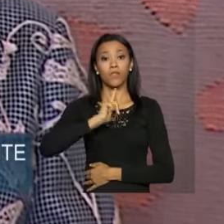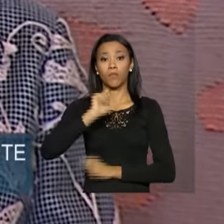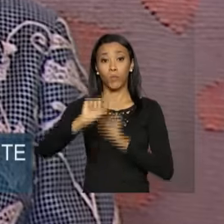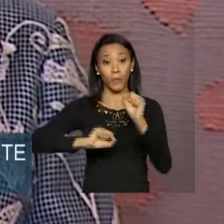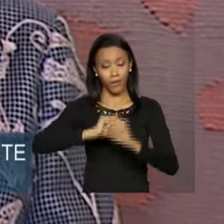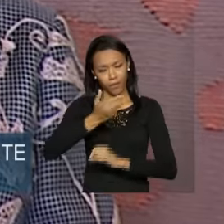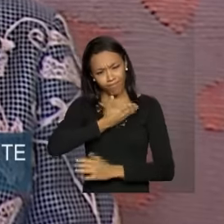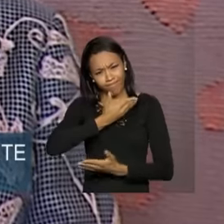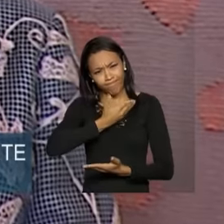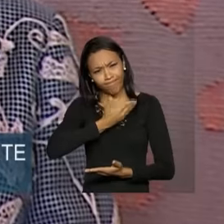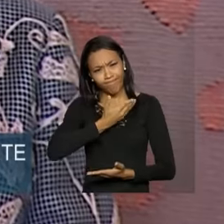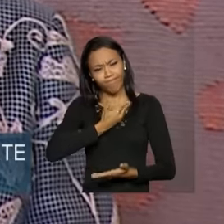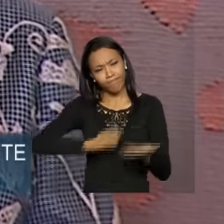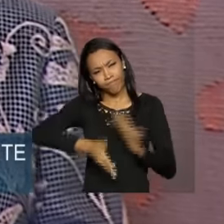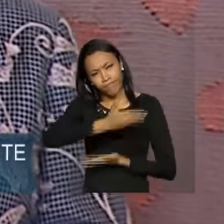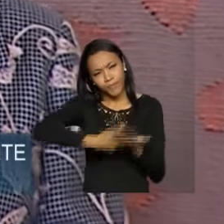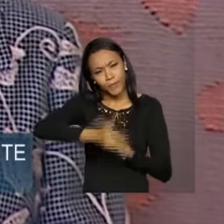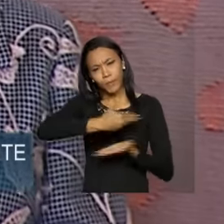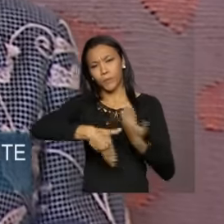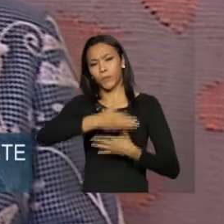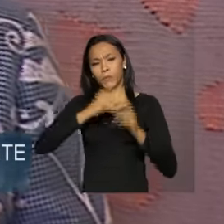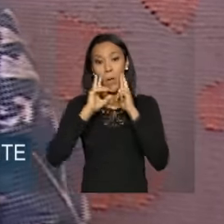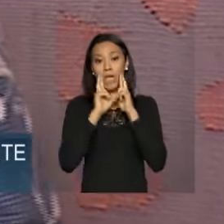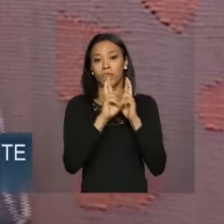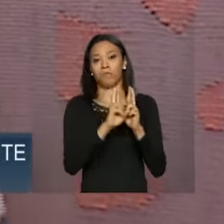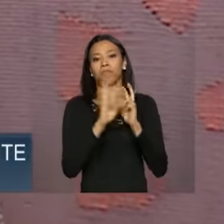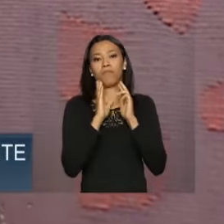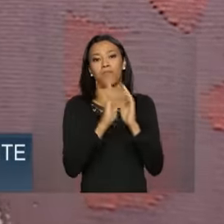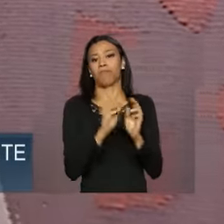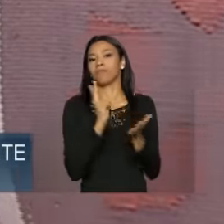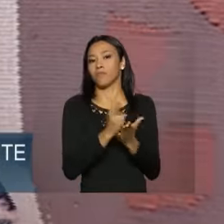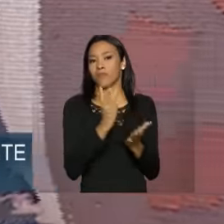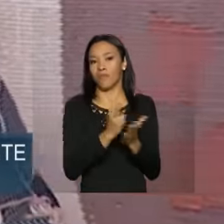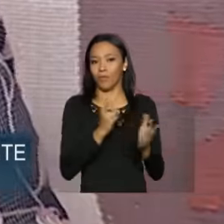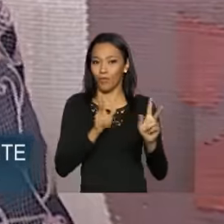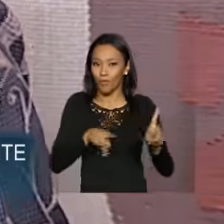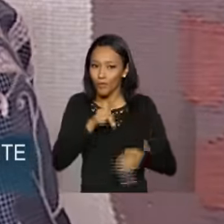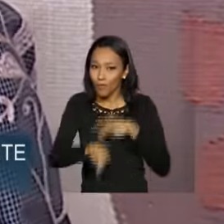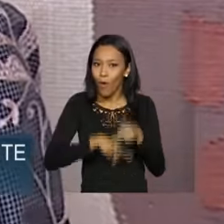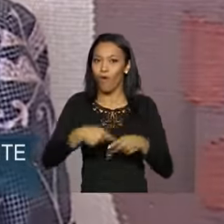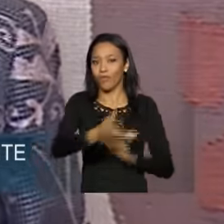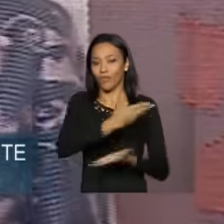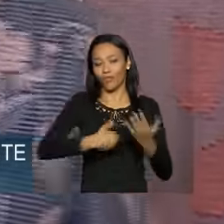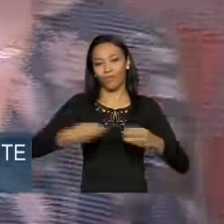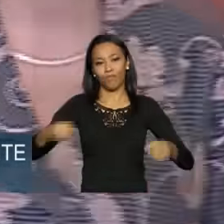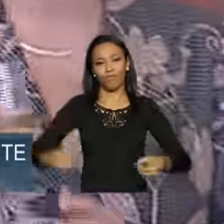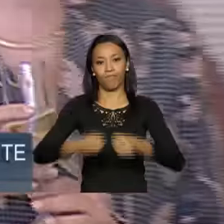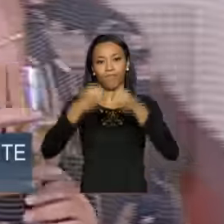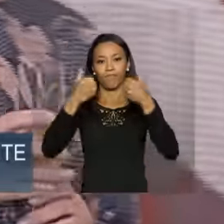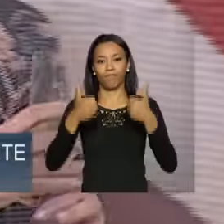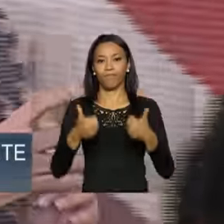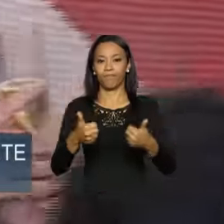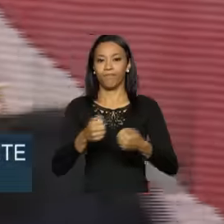base a amizade, a cooperação e o respeito mútuo entre nossos povos. Um brinde, senhor presidente.